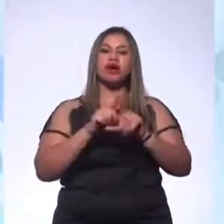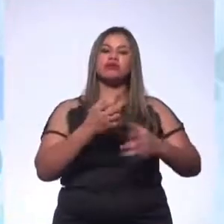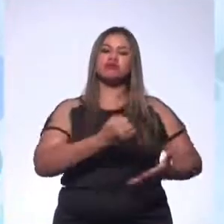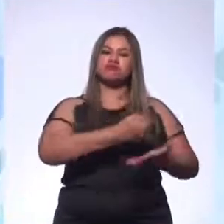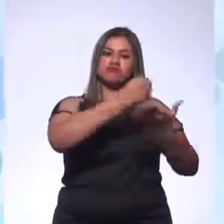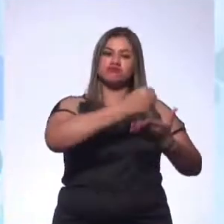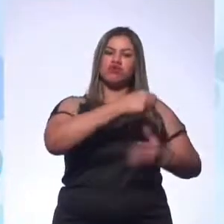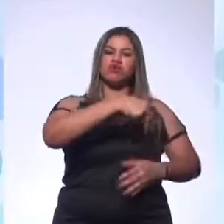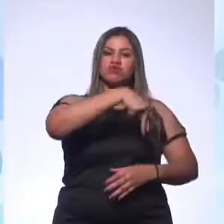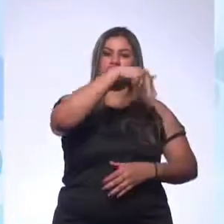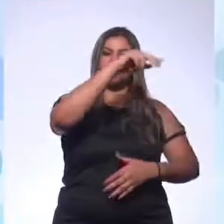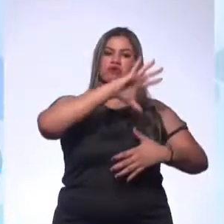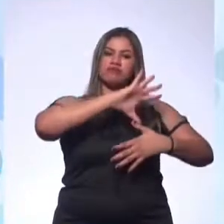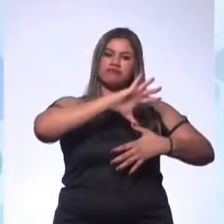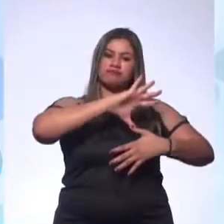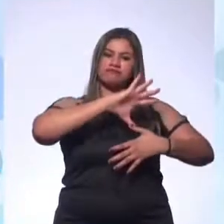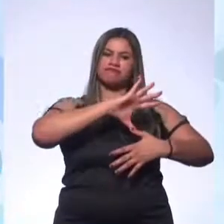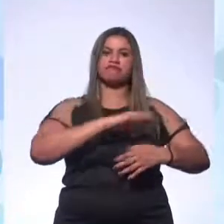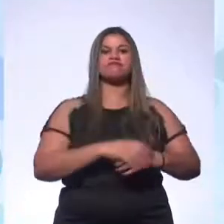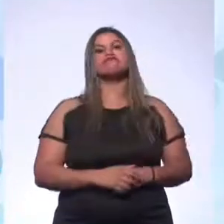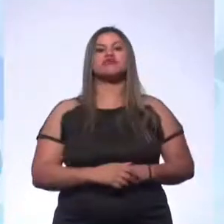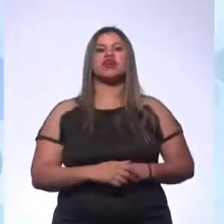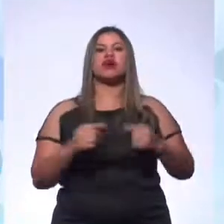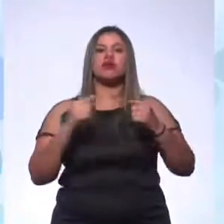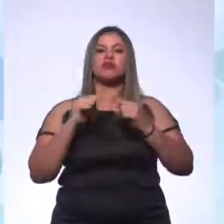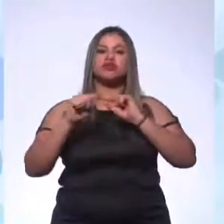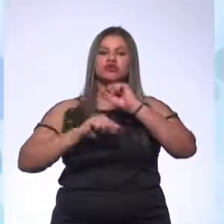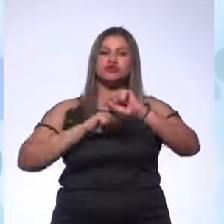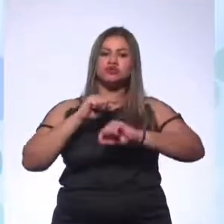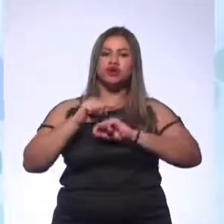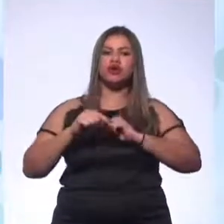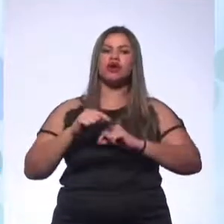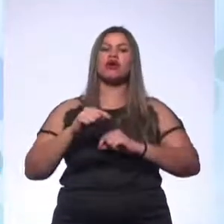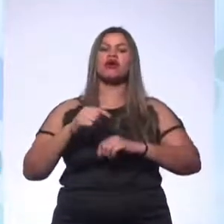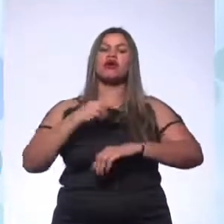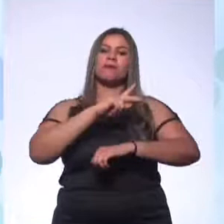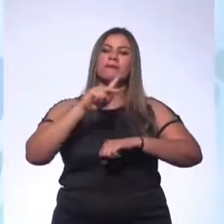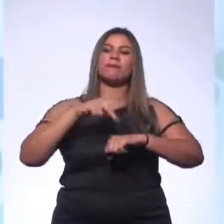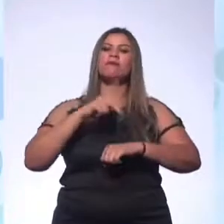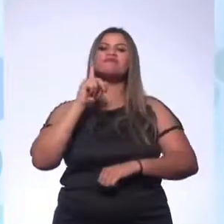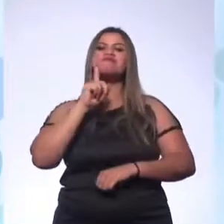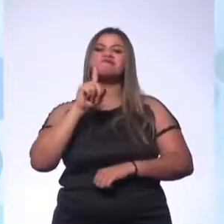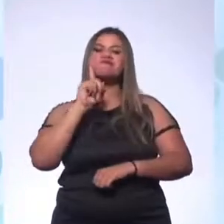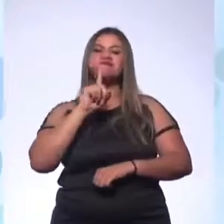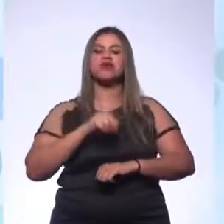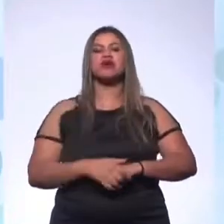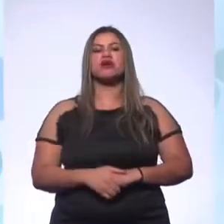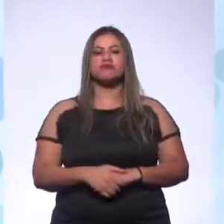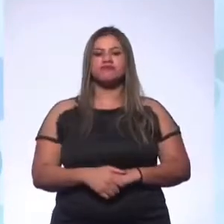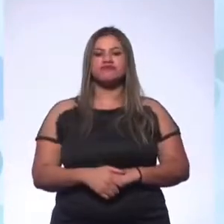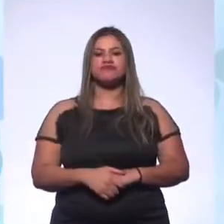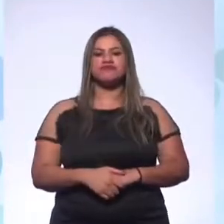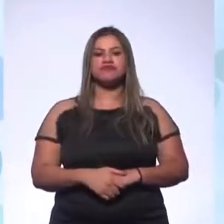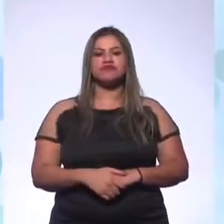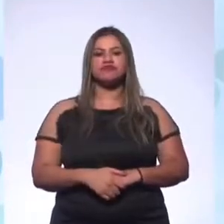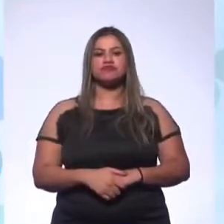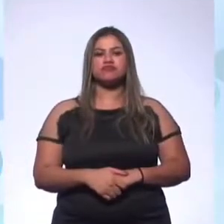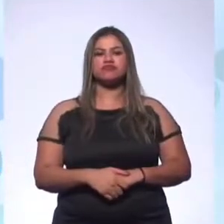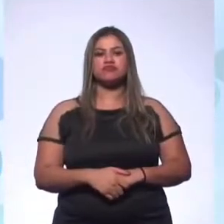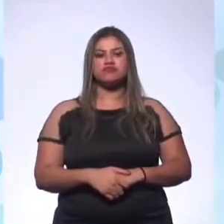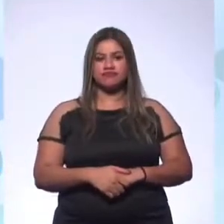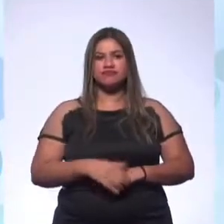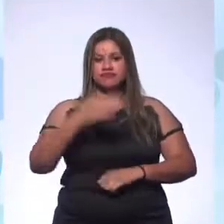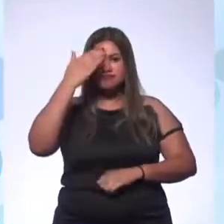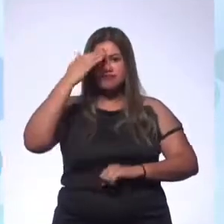capitalismo norte-americano, representado aí pela potência, os Estados Unidos. Ok? Deu para